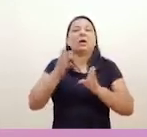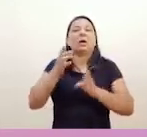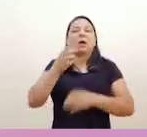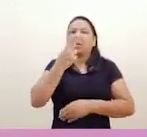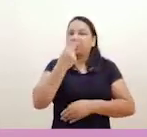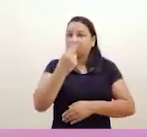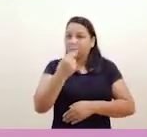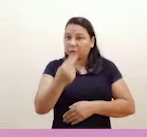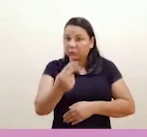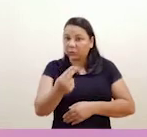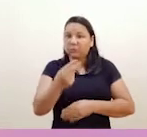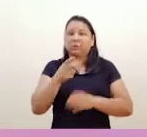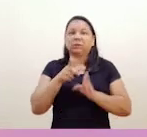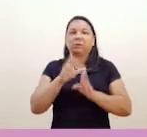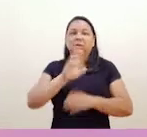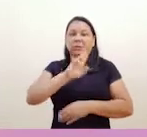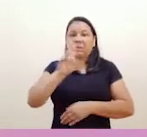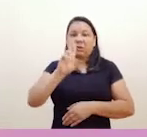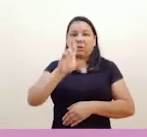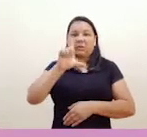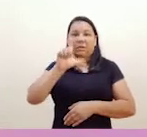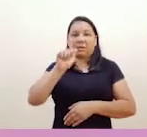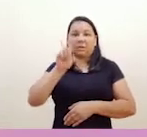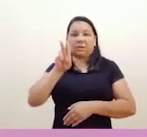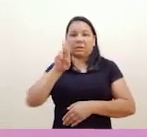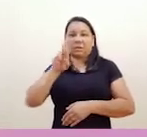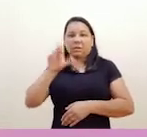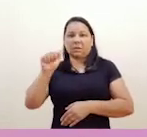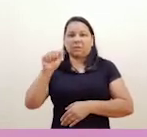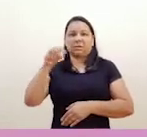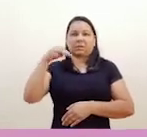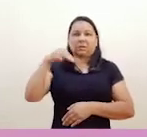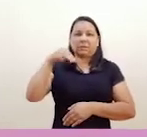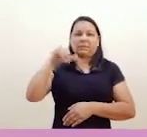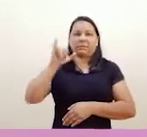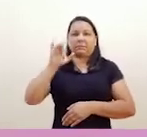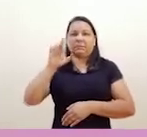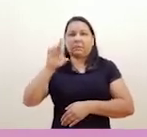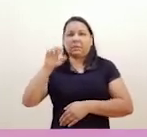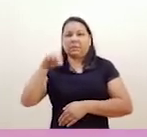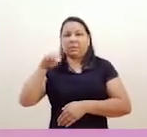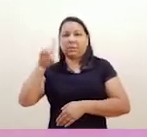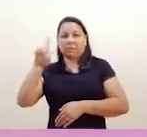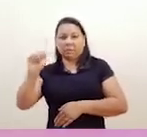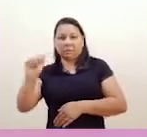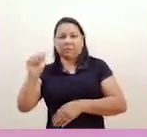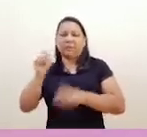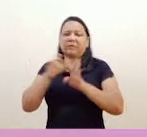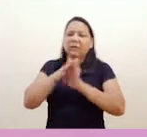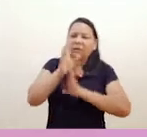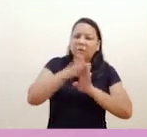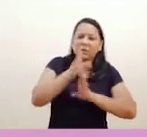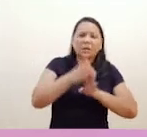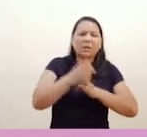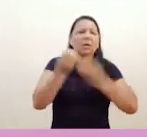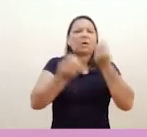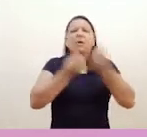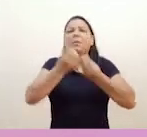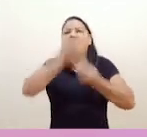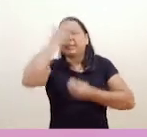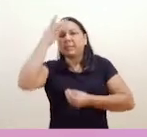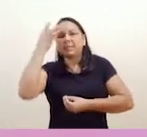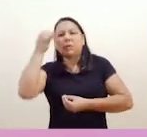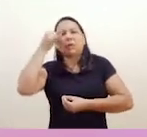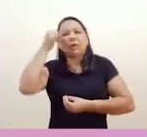a nutricionista Laura Miranda vai dar um recadinho pra gente, como que a gente pode fazer para que a gente possa evitar acumular